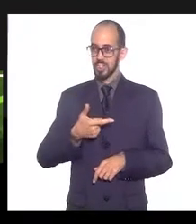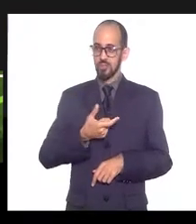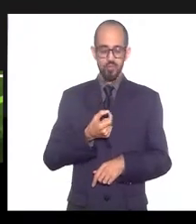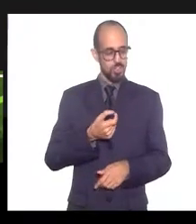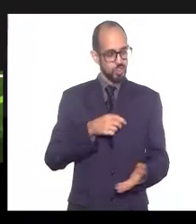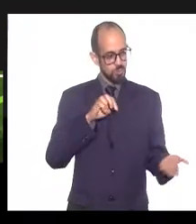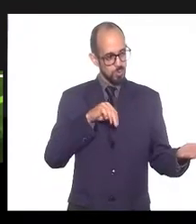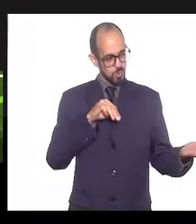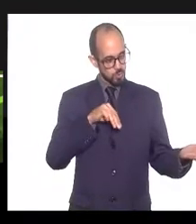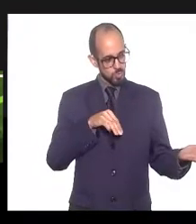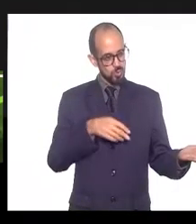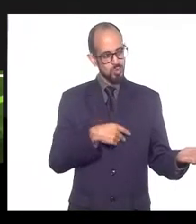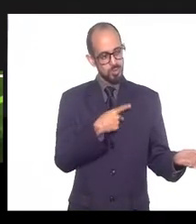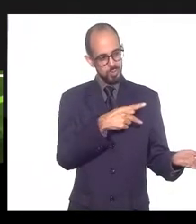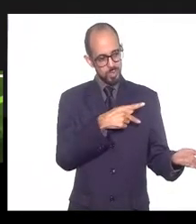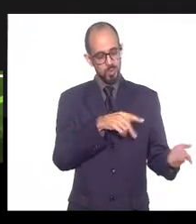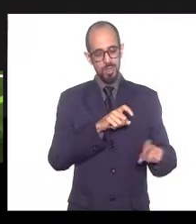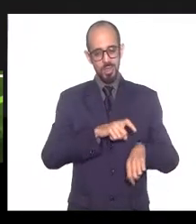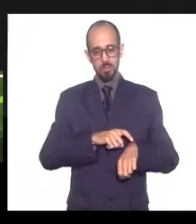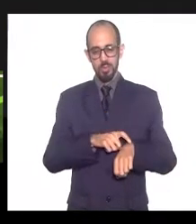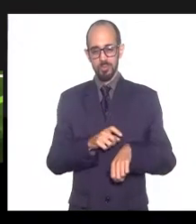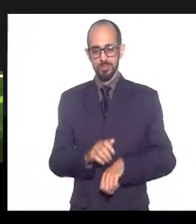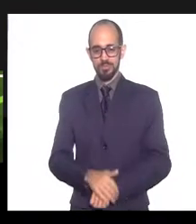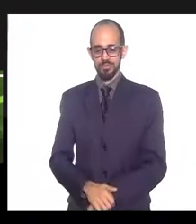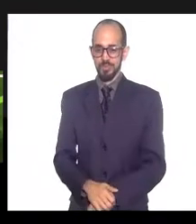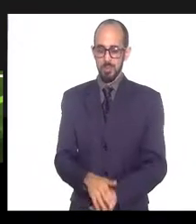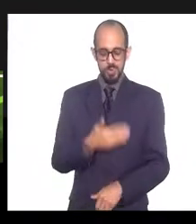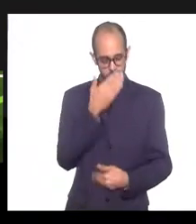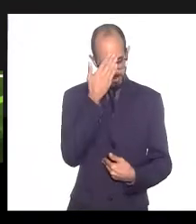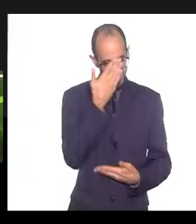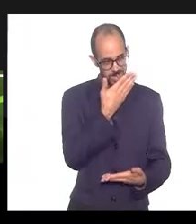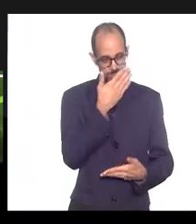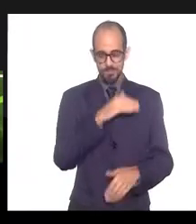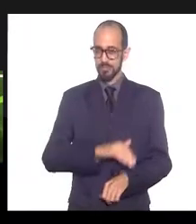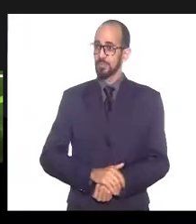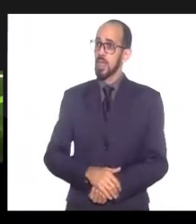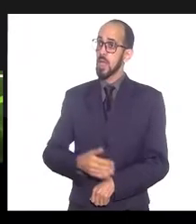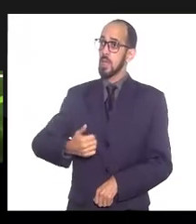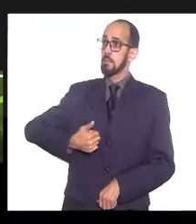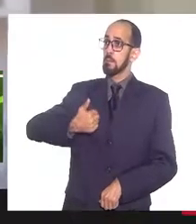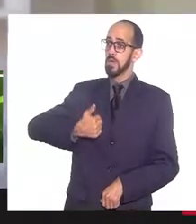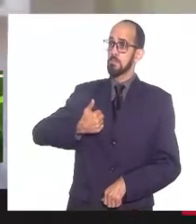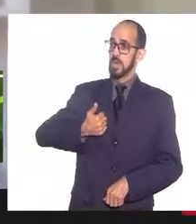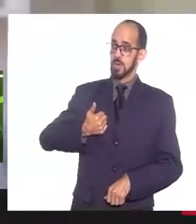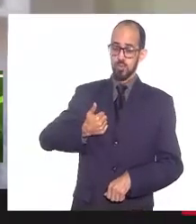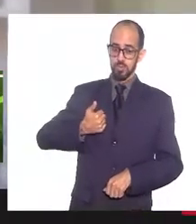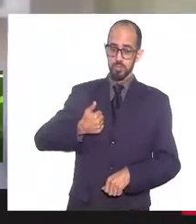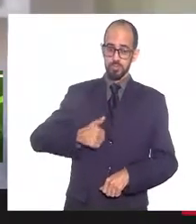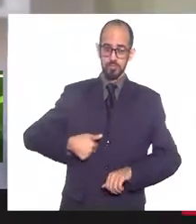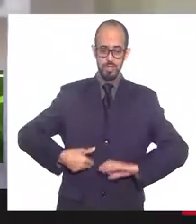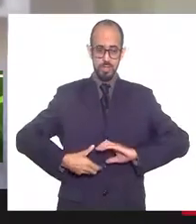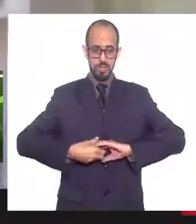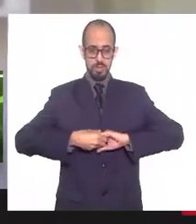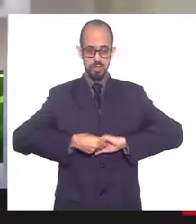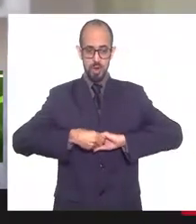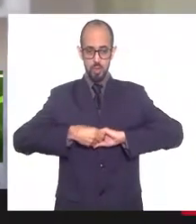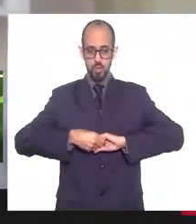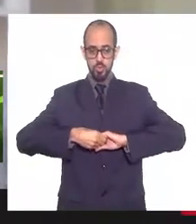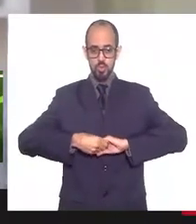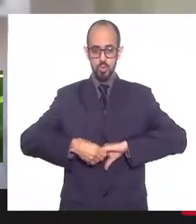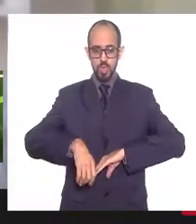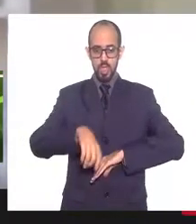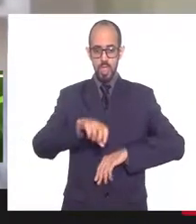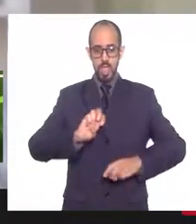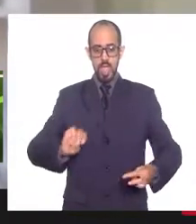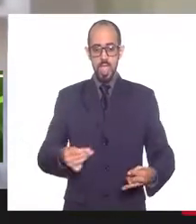é todo seu. Muito obrigada mais uma vez. Muito obrigada. Em primeiro lugar, saúdo Exu,